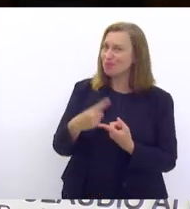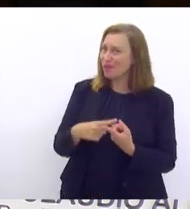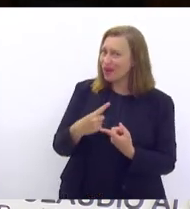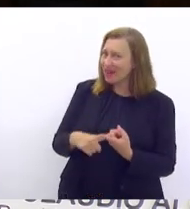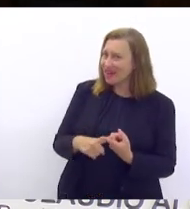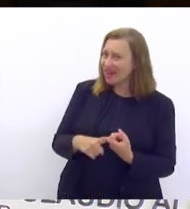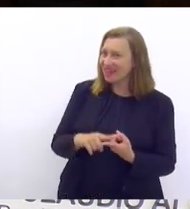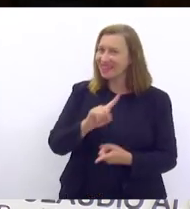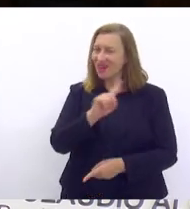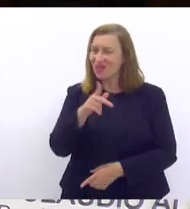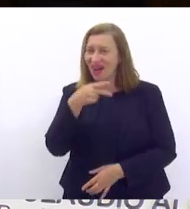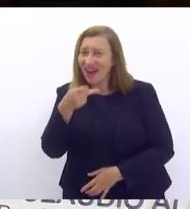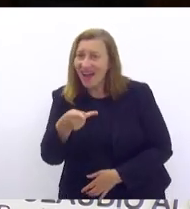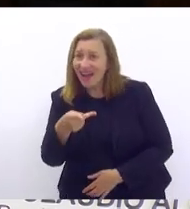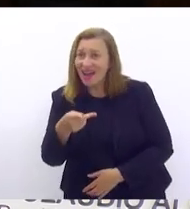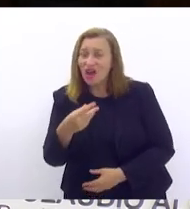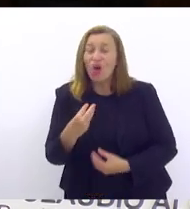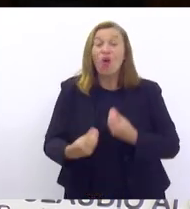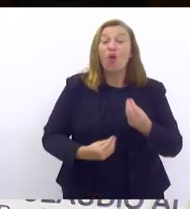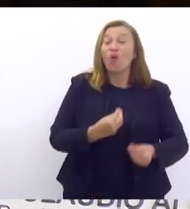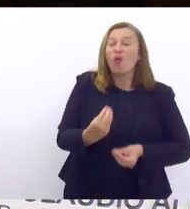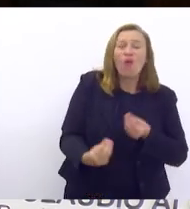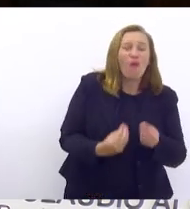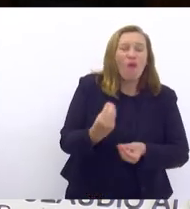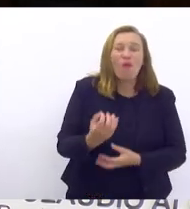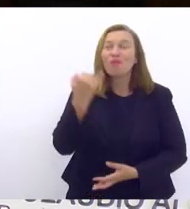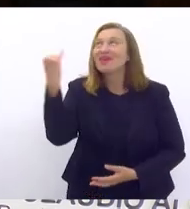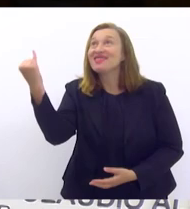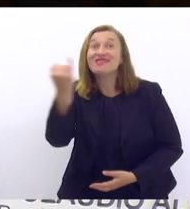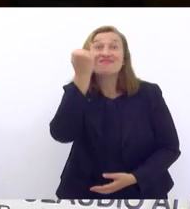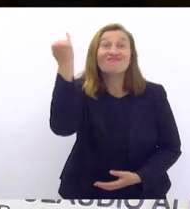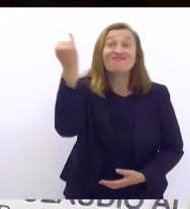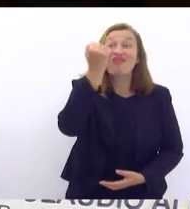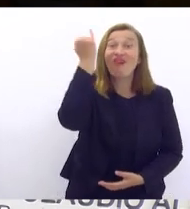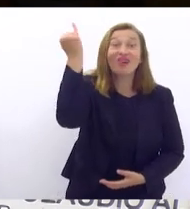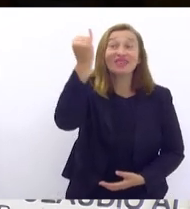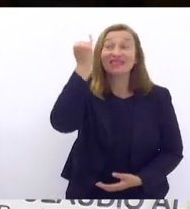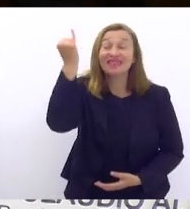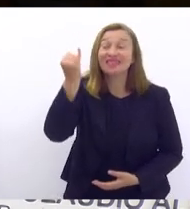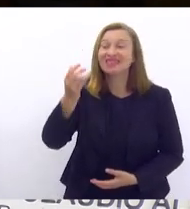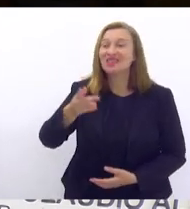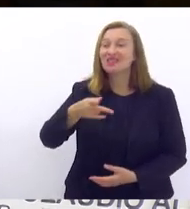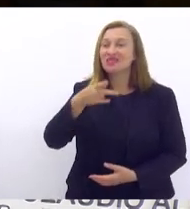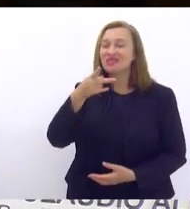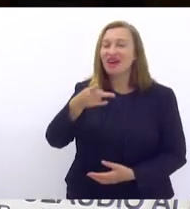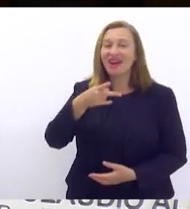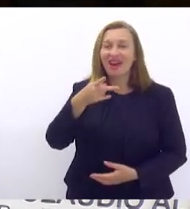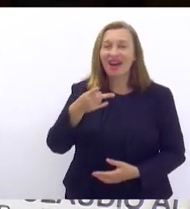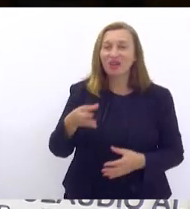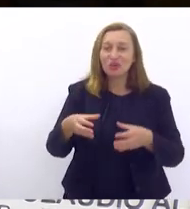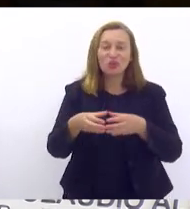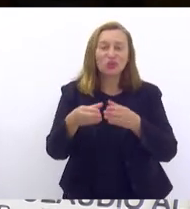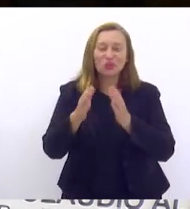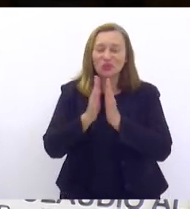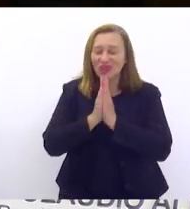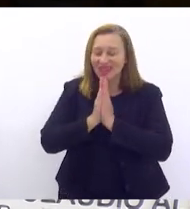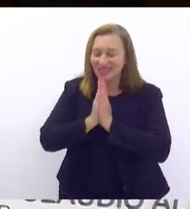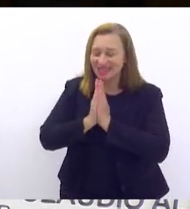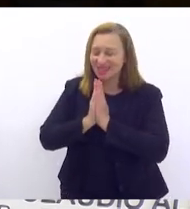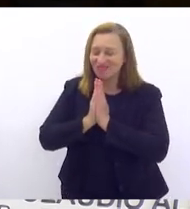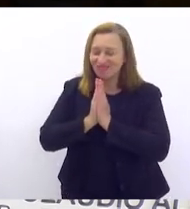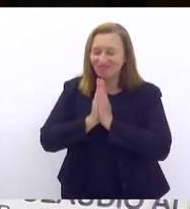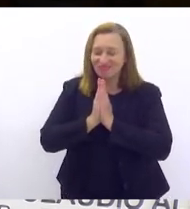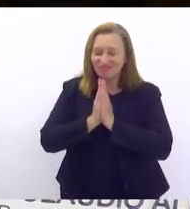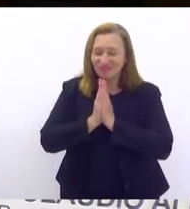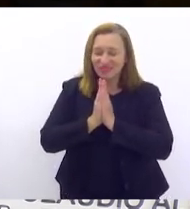dizer, como é importante colocar o bálsamo da oração para que